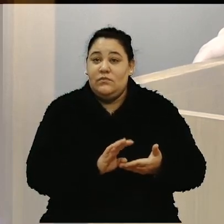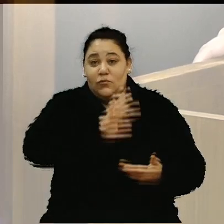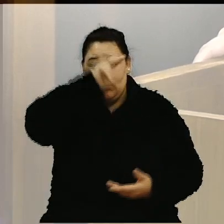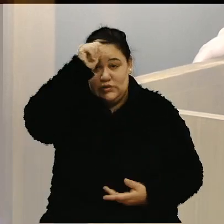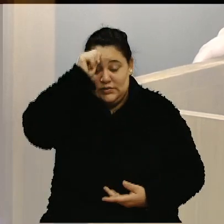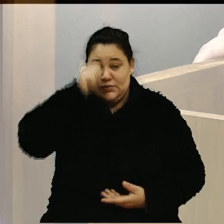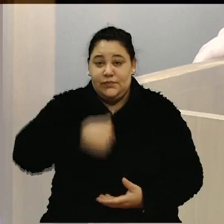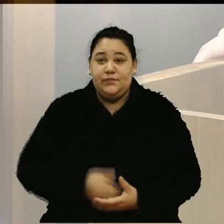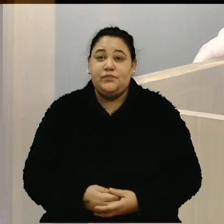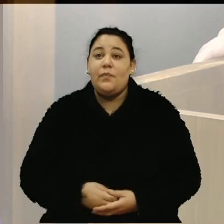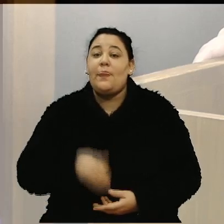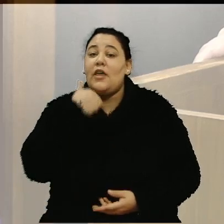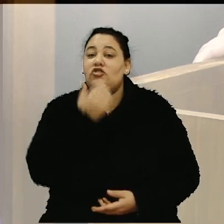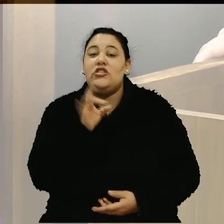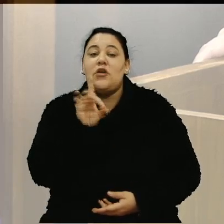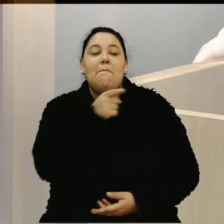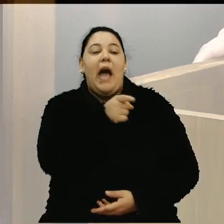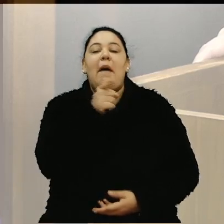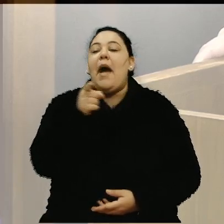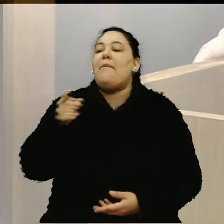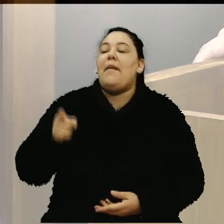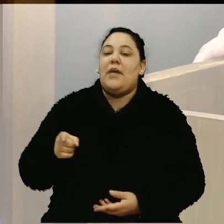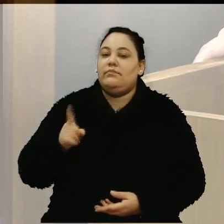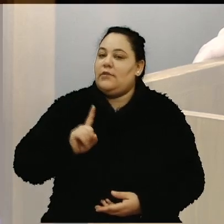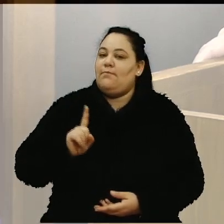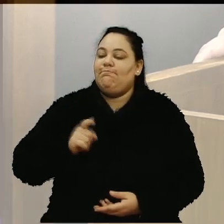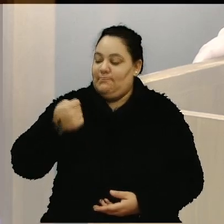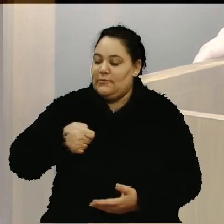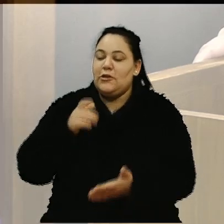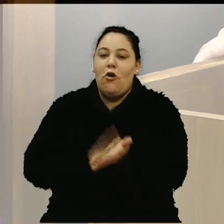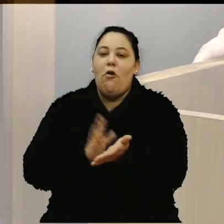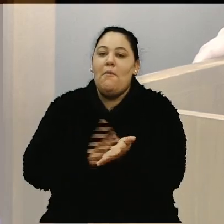esquecer do governo federal,